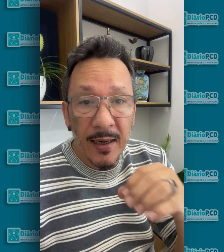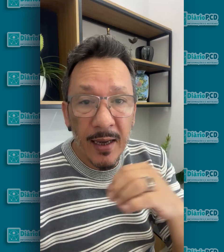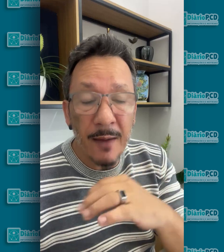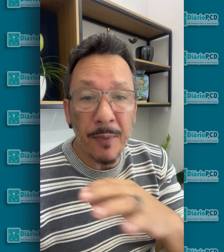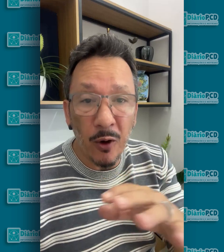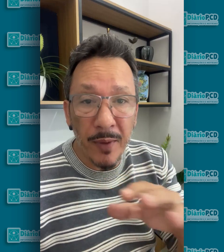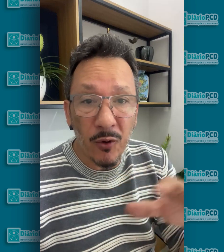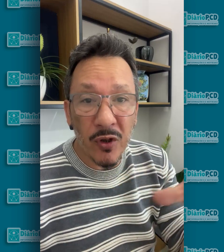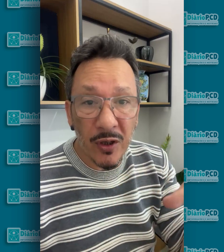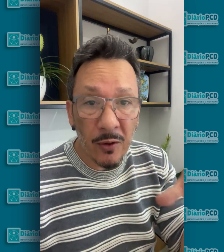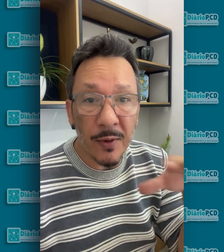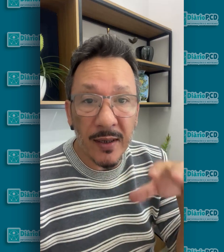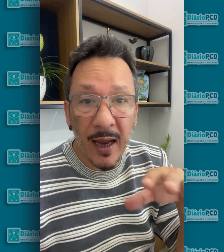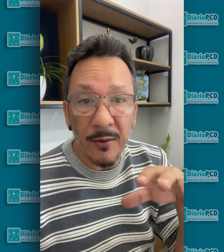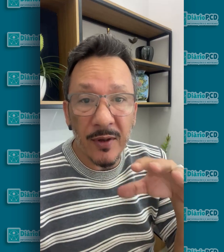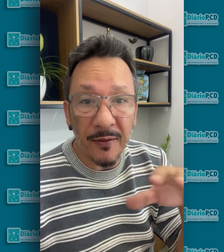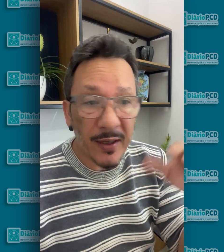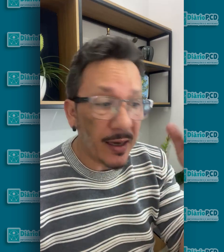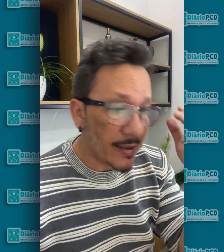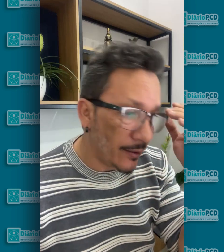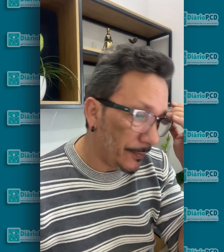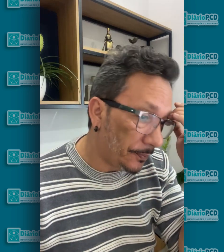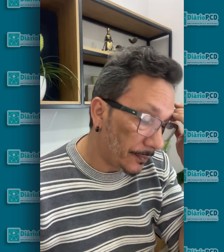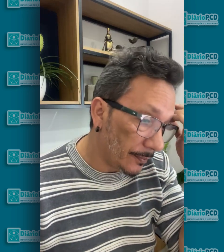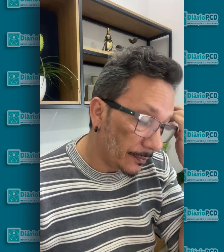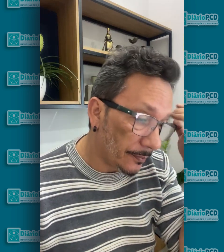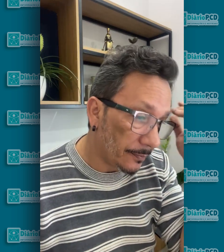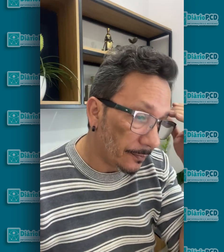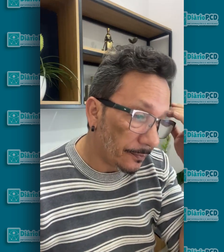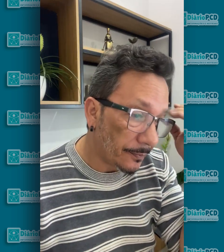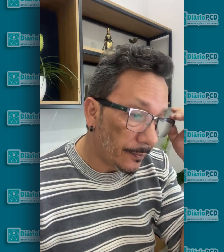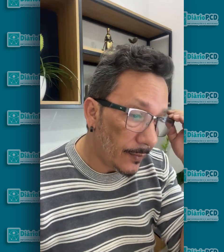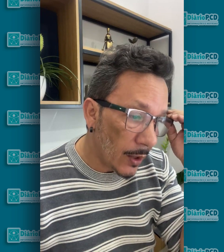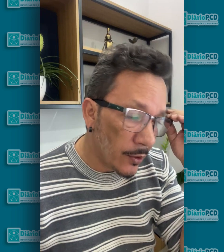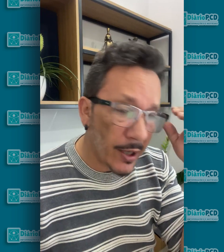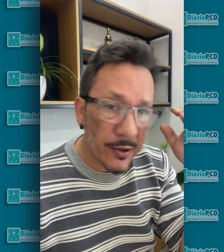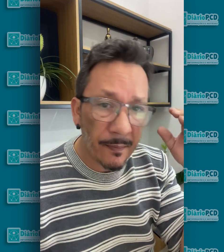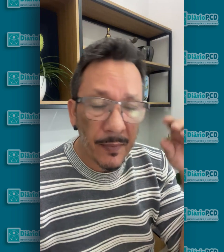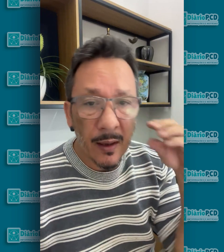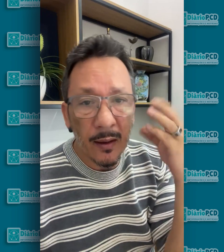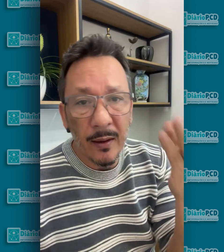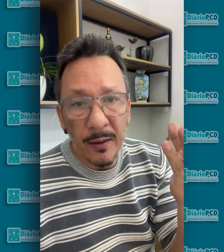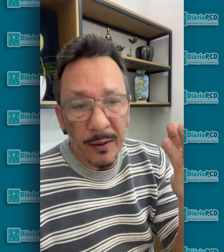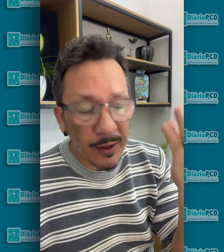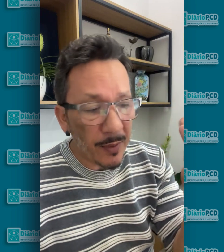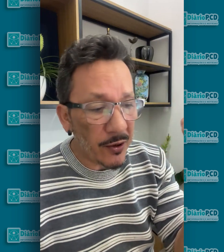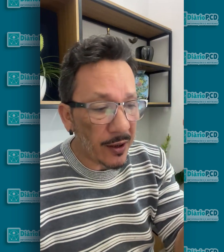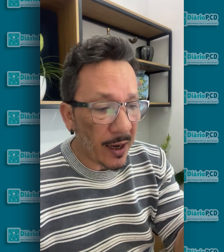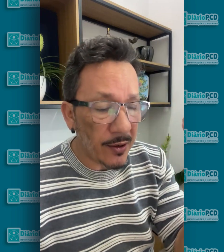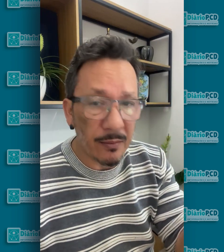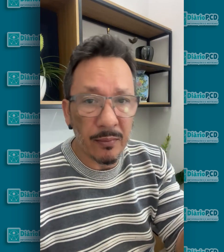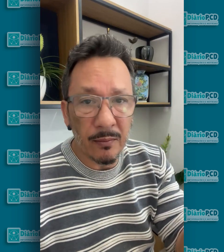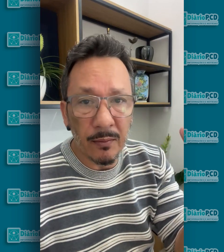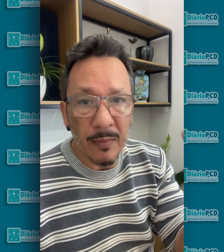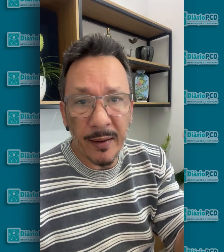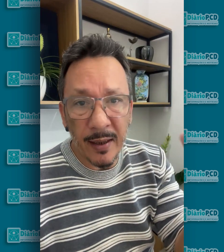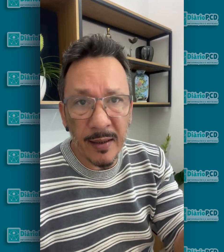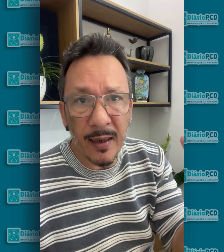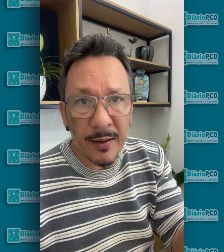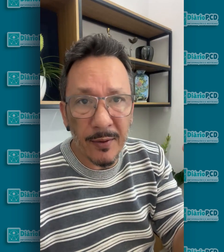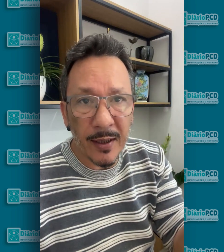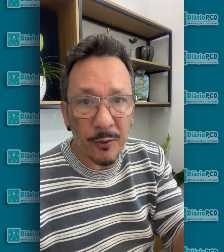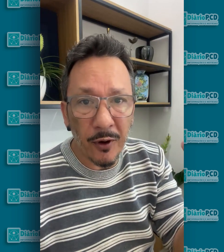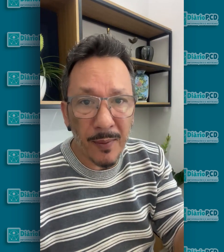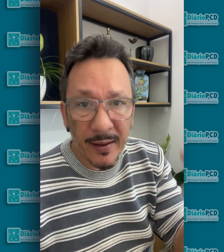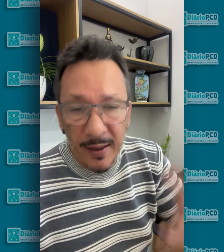filiais em pelo menos 5 estados da federação. Ou seja, tem uma entidade